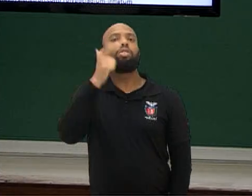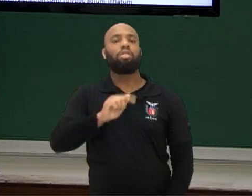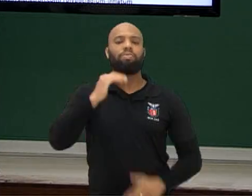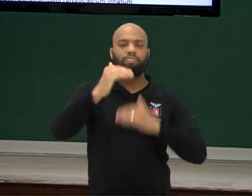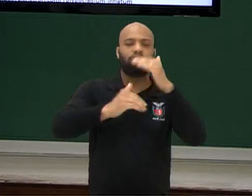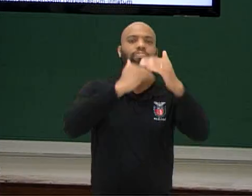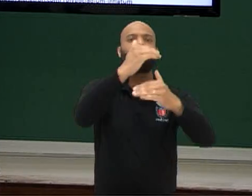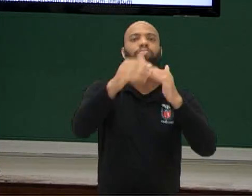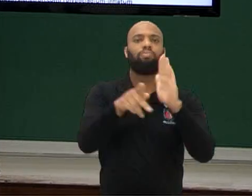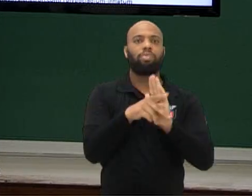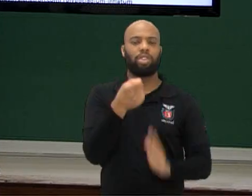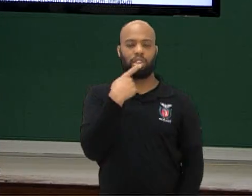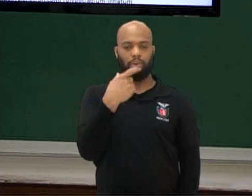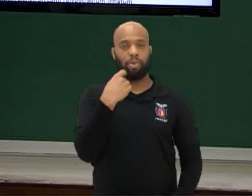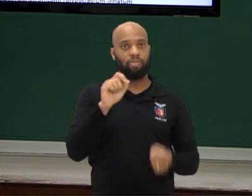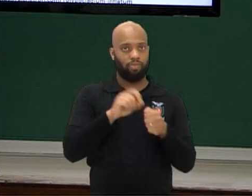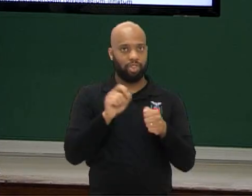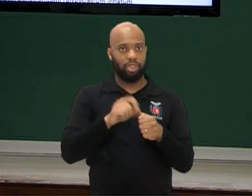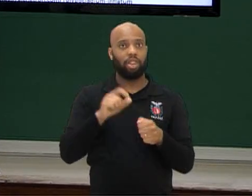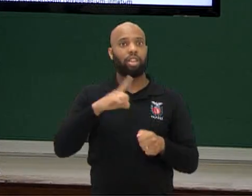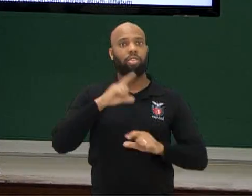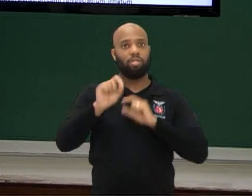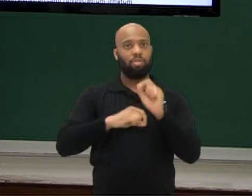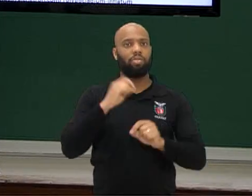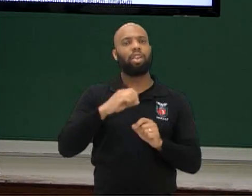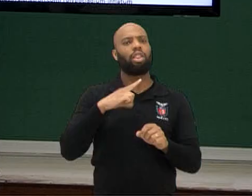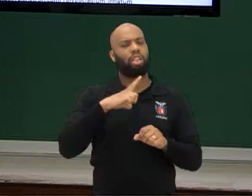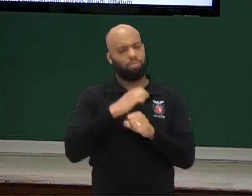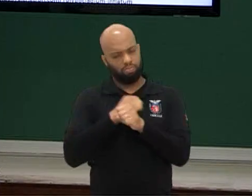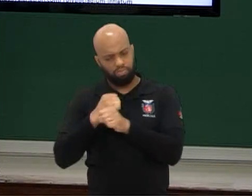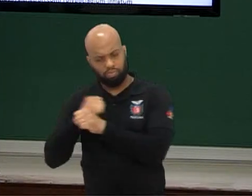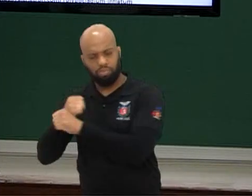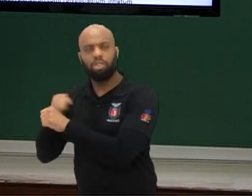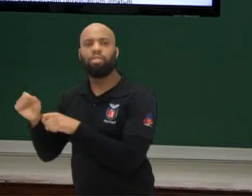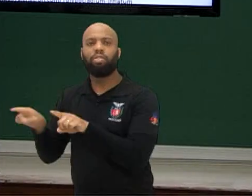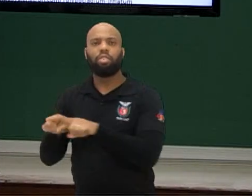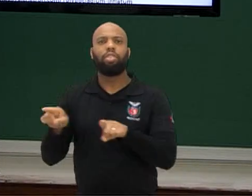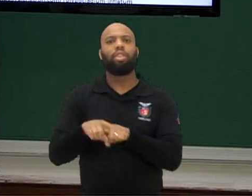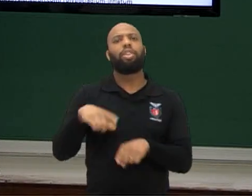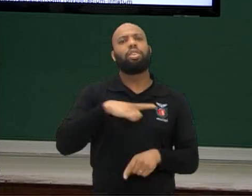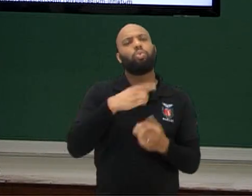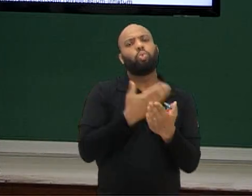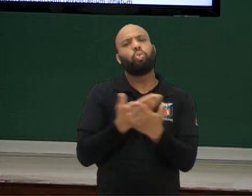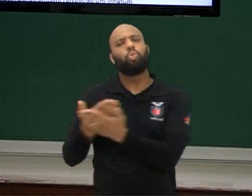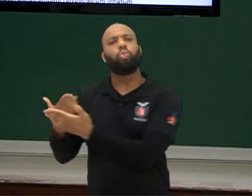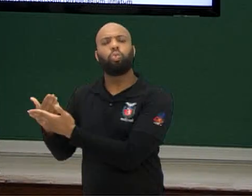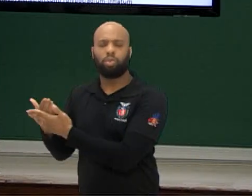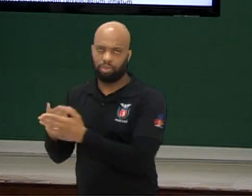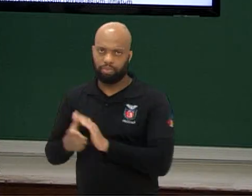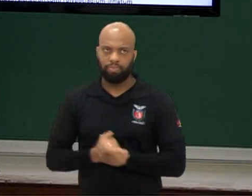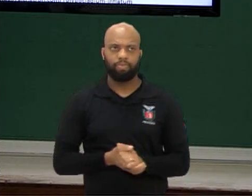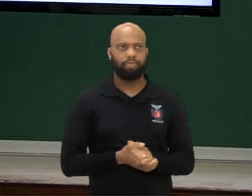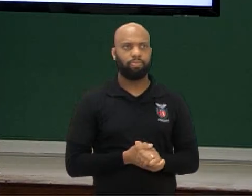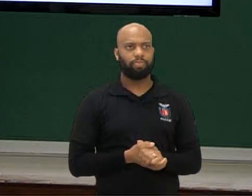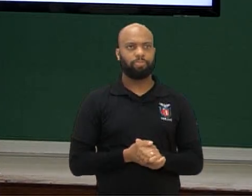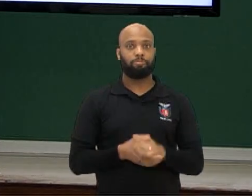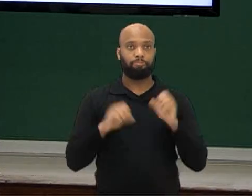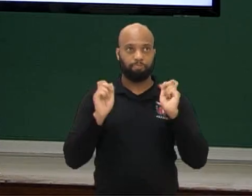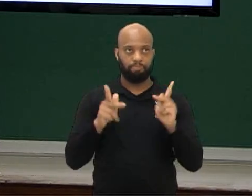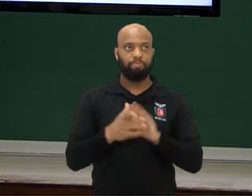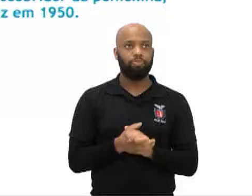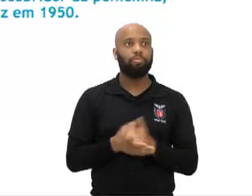desenvolver esses medicamentos ao longo de décadas e décadas de muito estudo. Muito